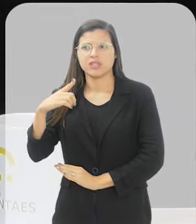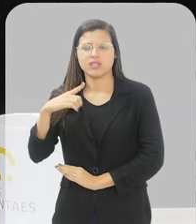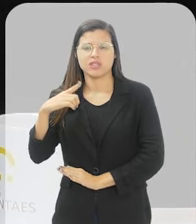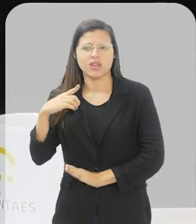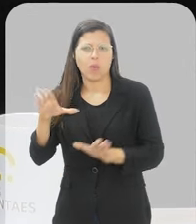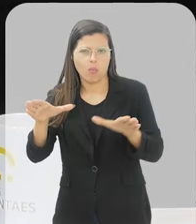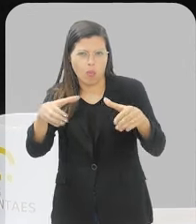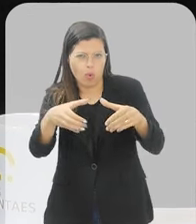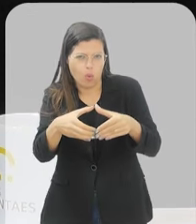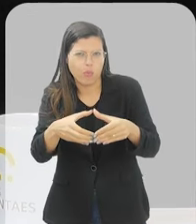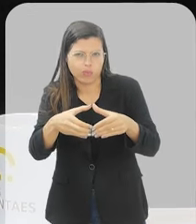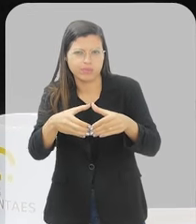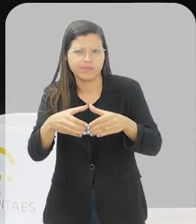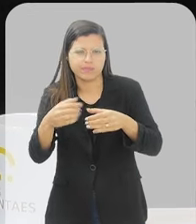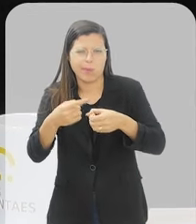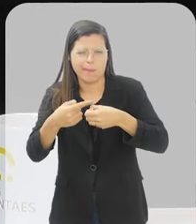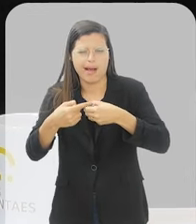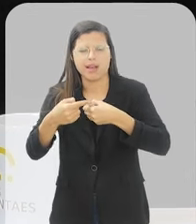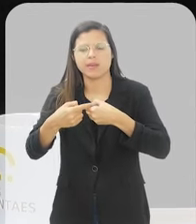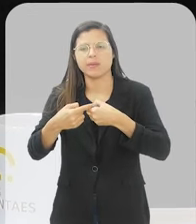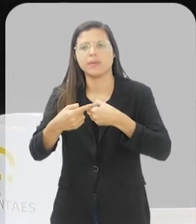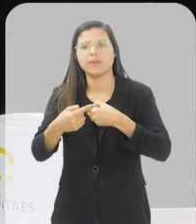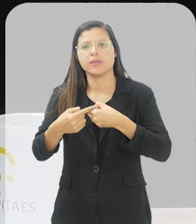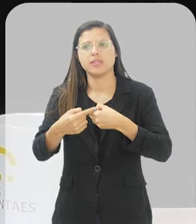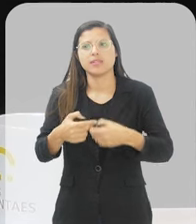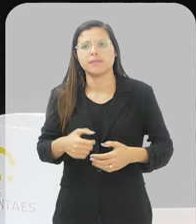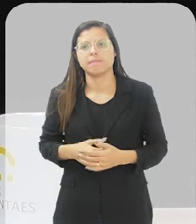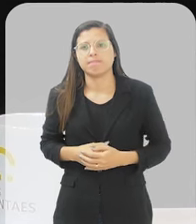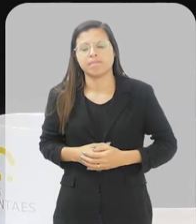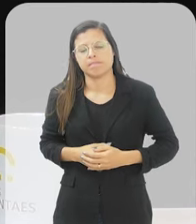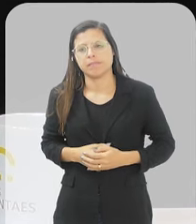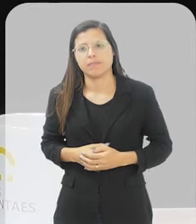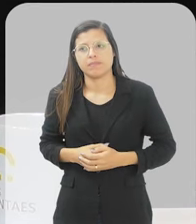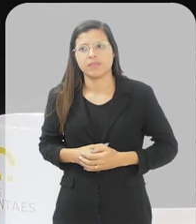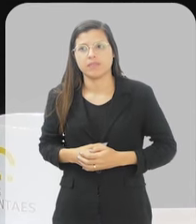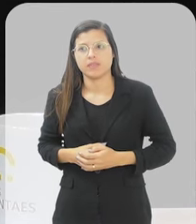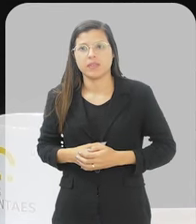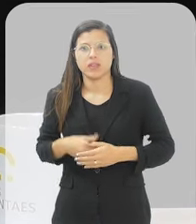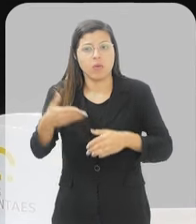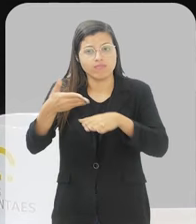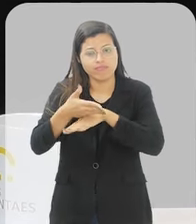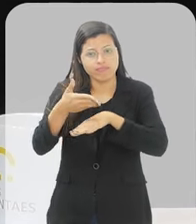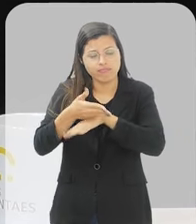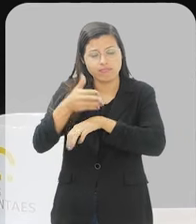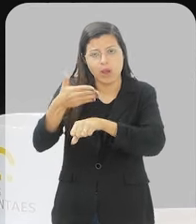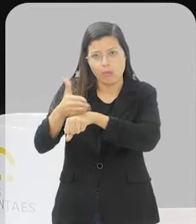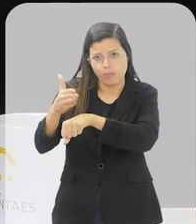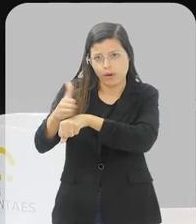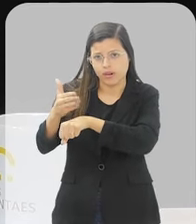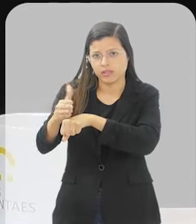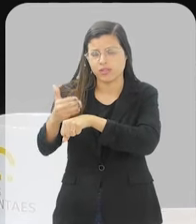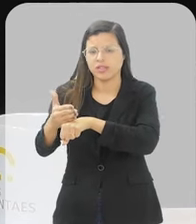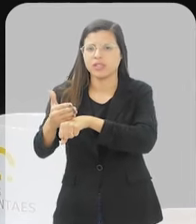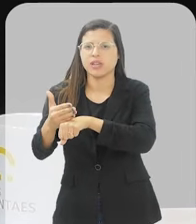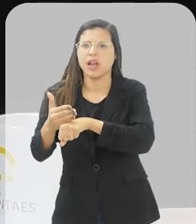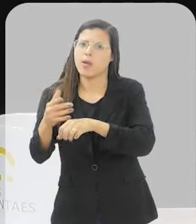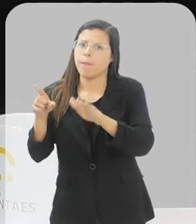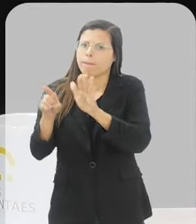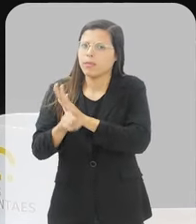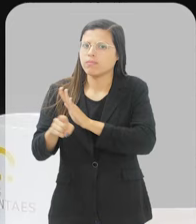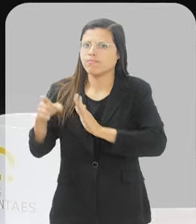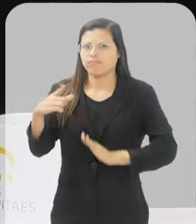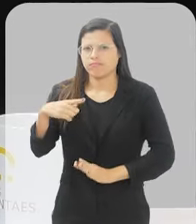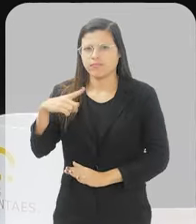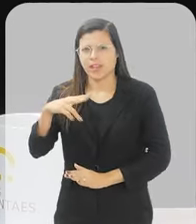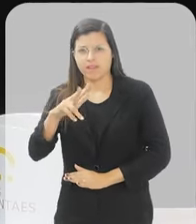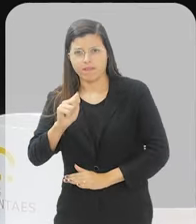pequena, né, no meu bairro. Aí foi quando eu, indo aos ensaios, me perguntei se não tinha uma vaga